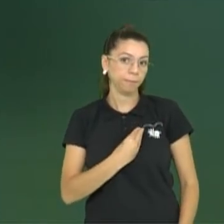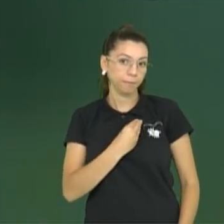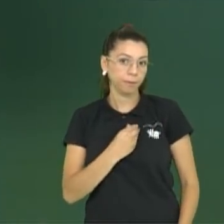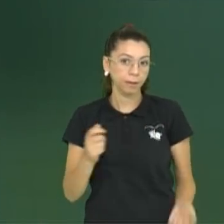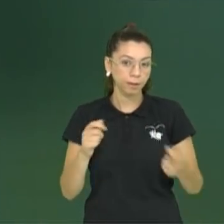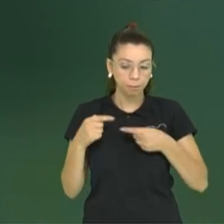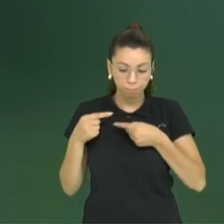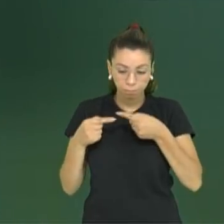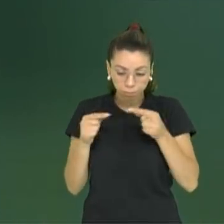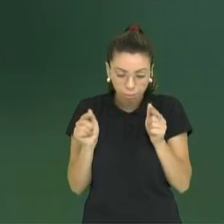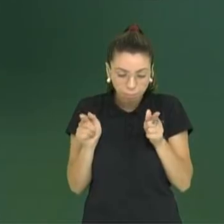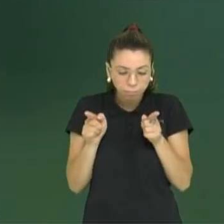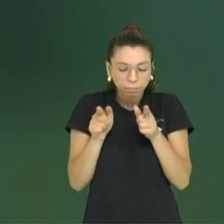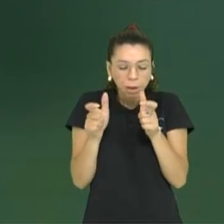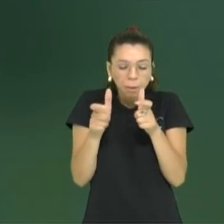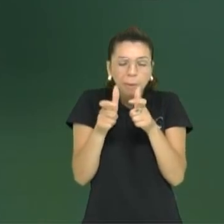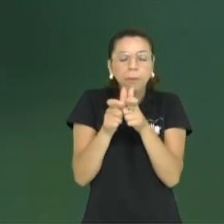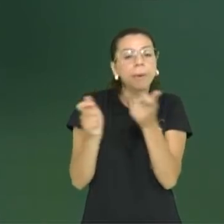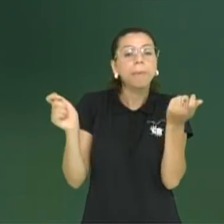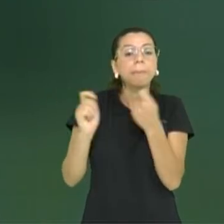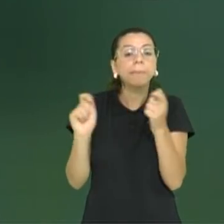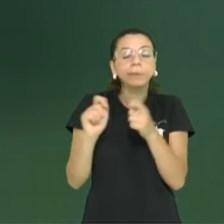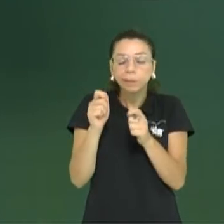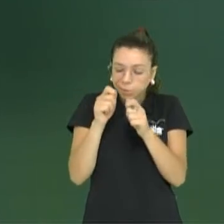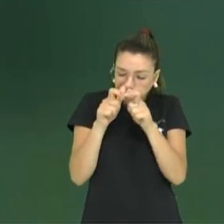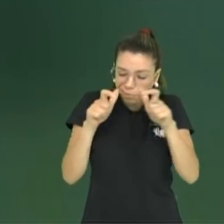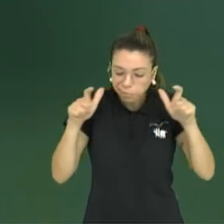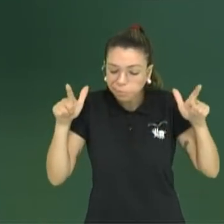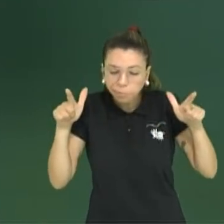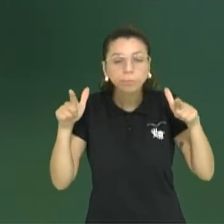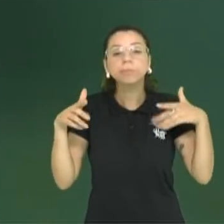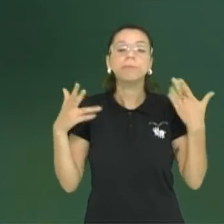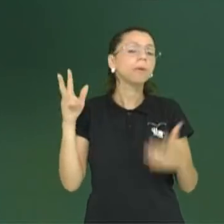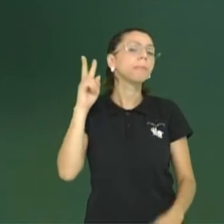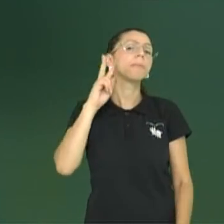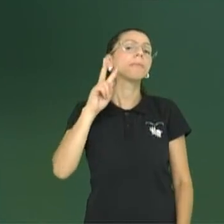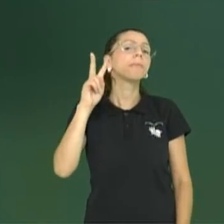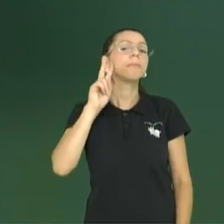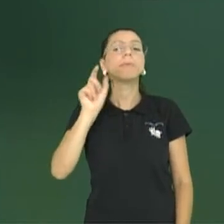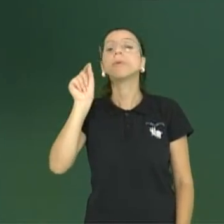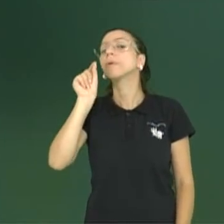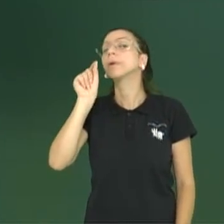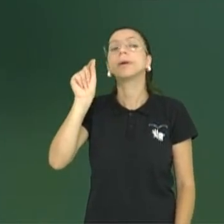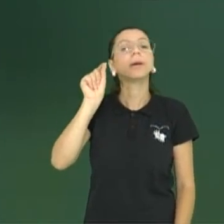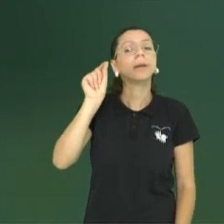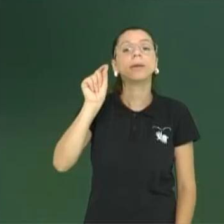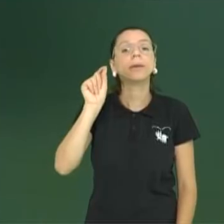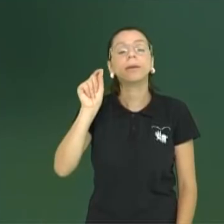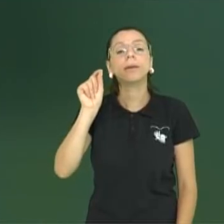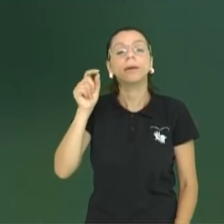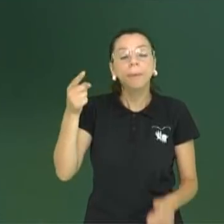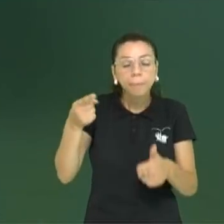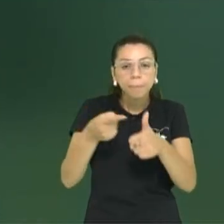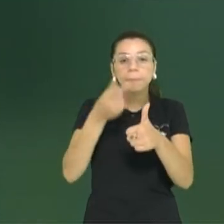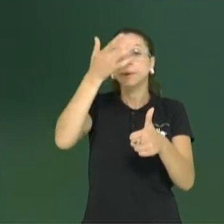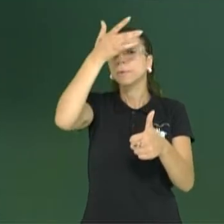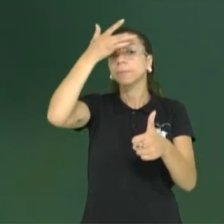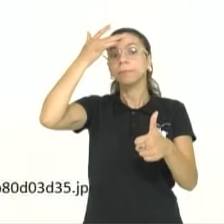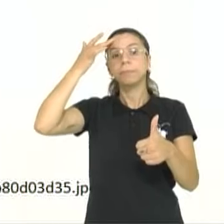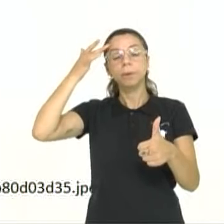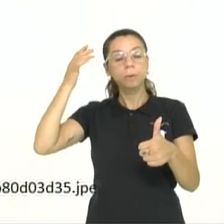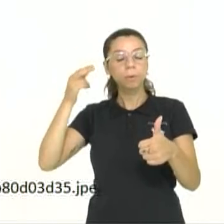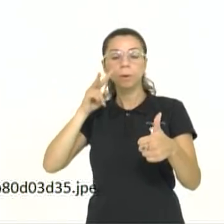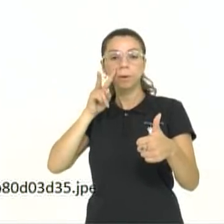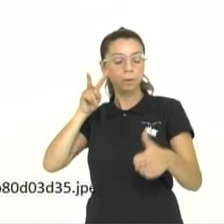preciso de um instrumento para fazer a observação, vamos relembrar quem fez a observação da célula primeiro? Então, as células